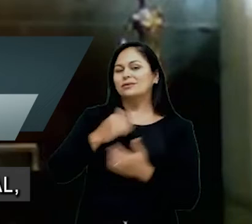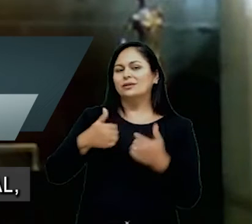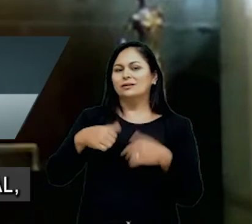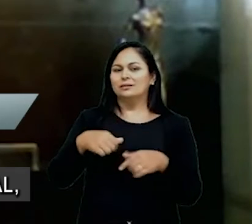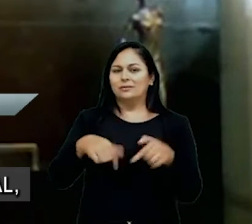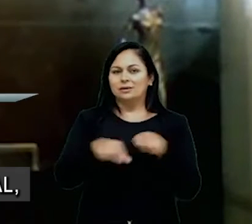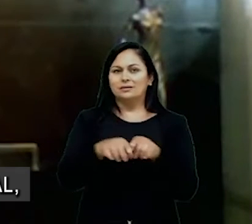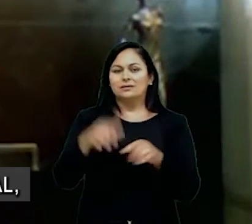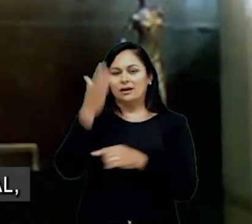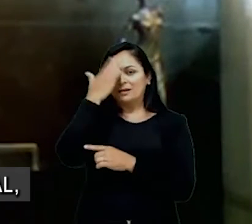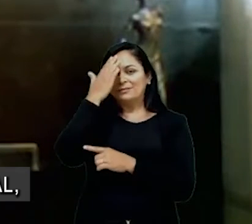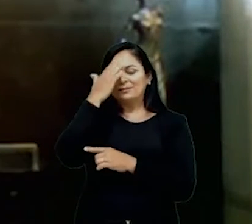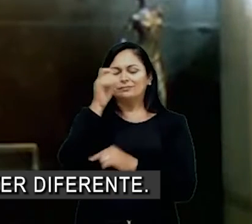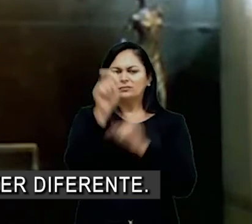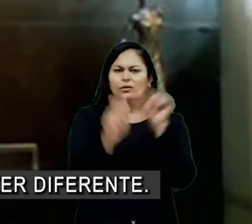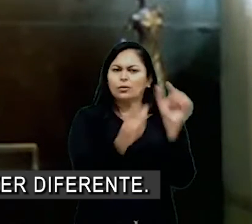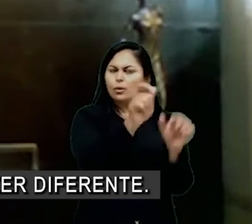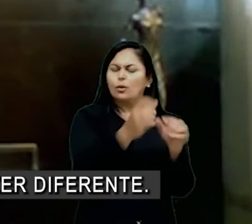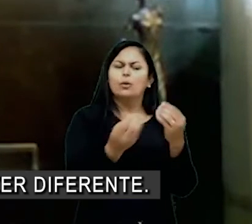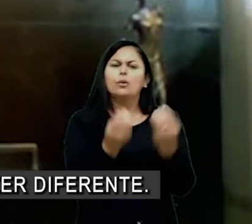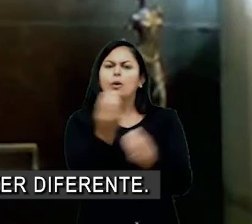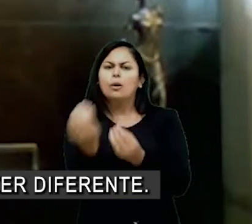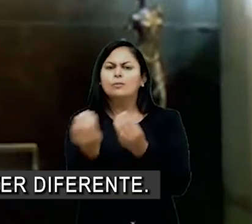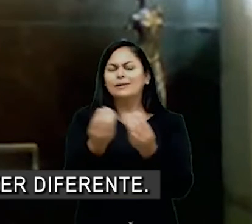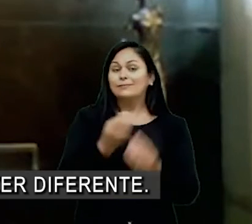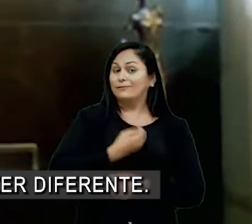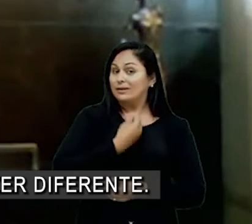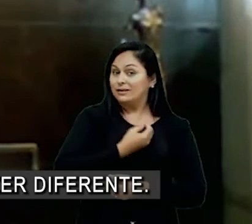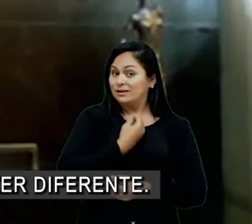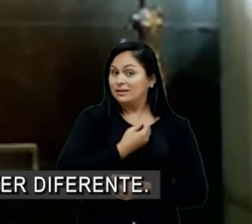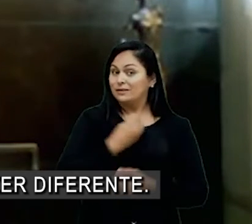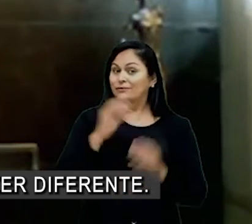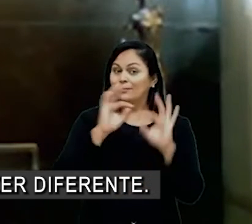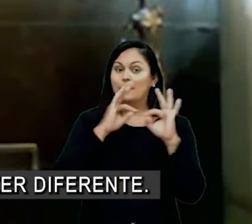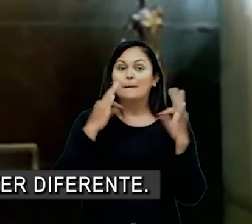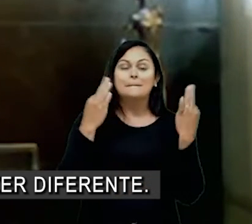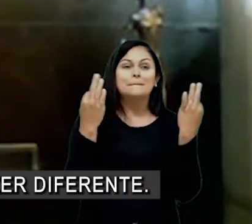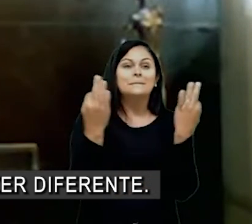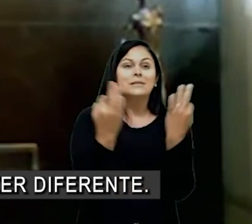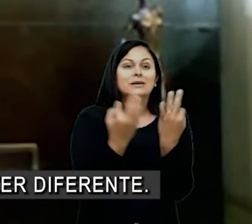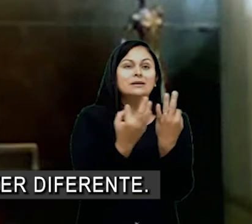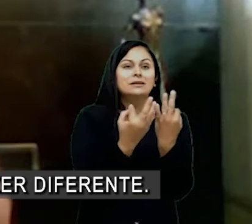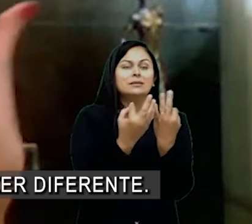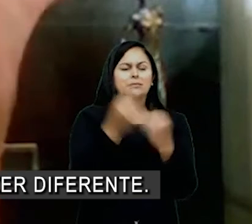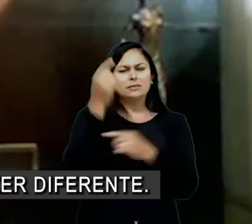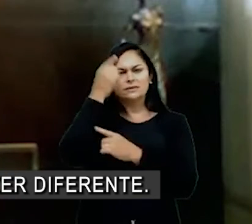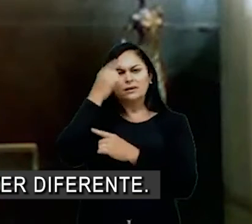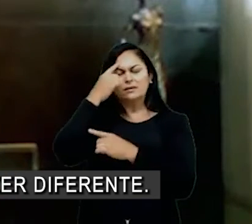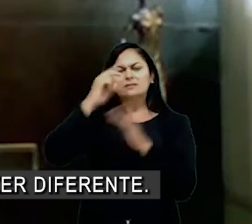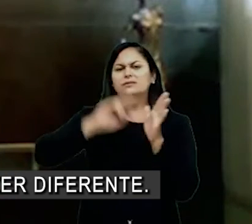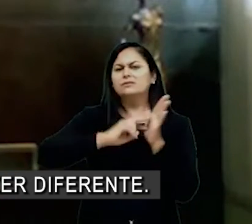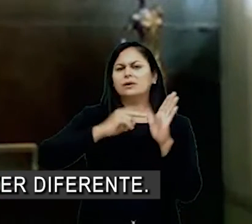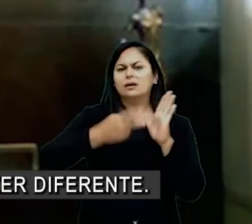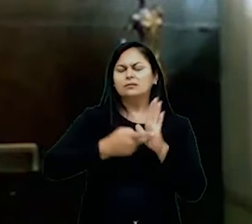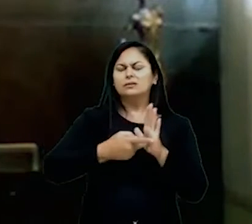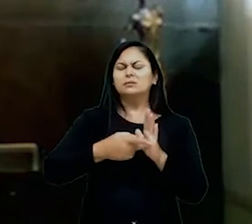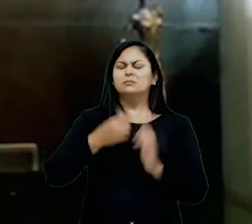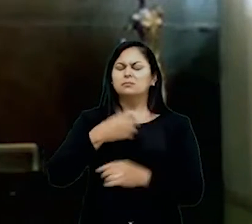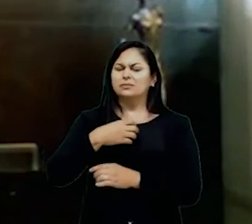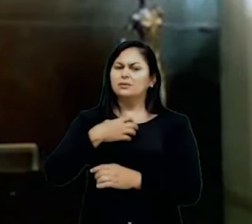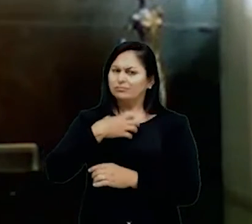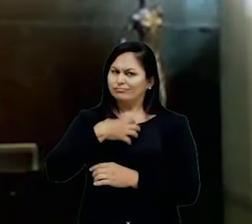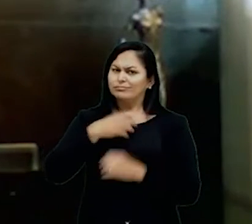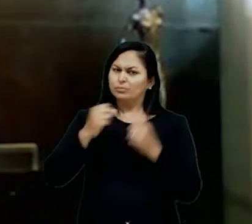comportamento não está legal, passa a refletir e se posiciona no sentido de que eu posso fazer diferente,